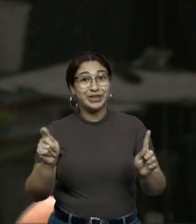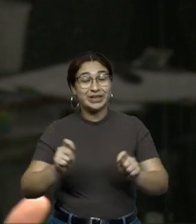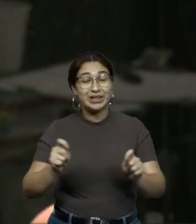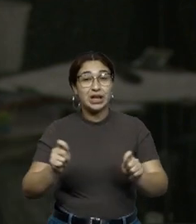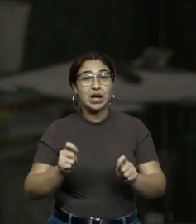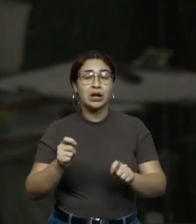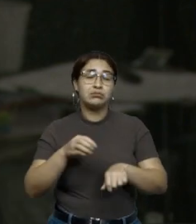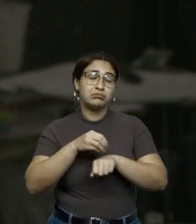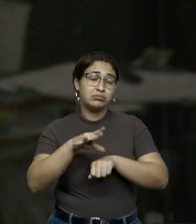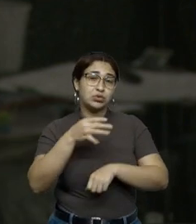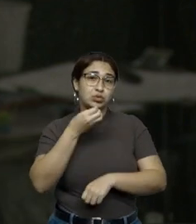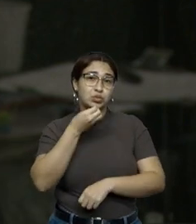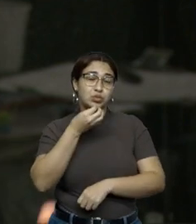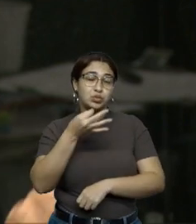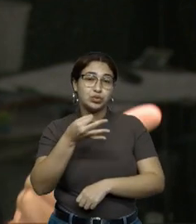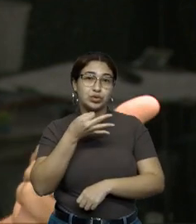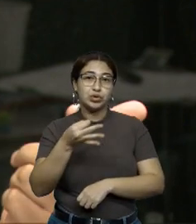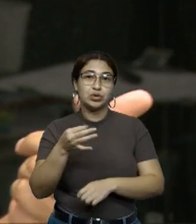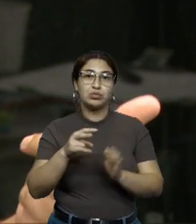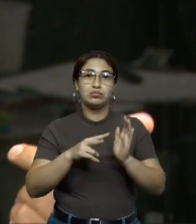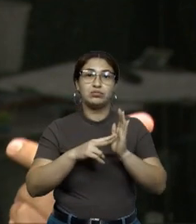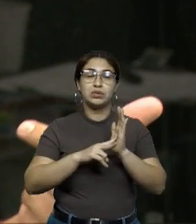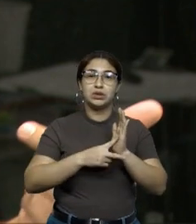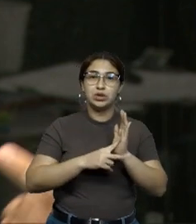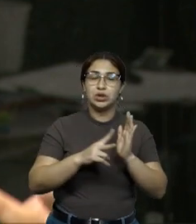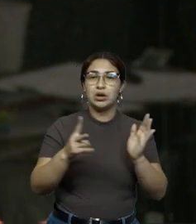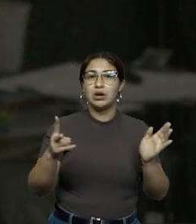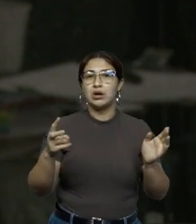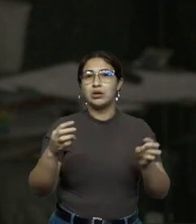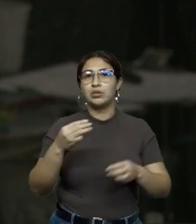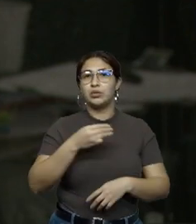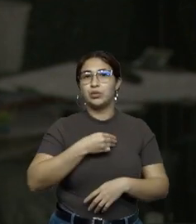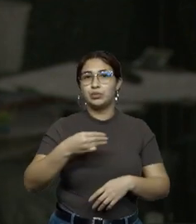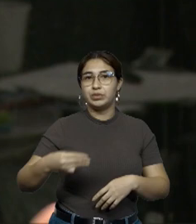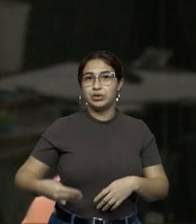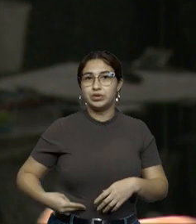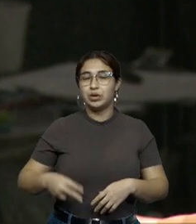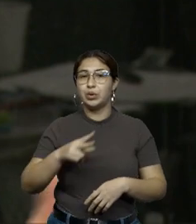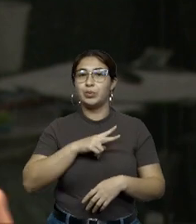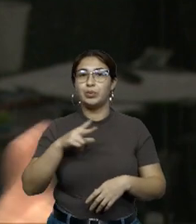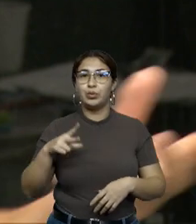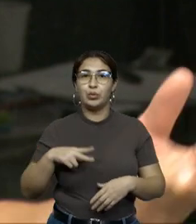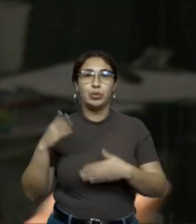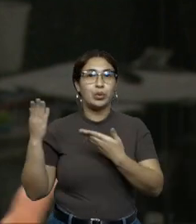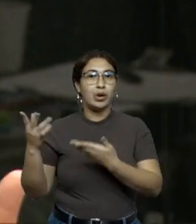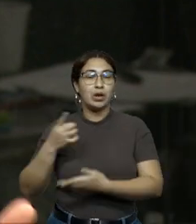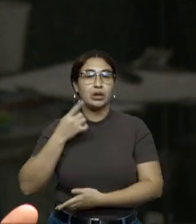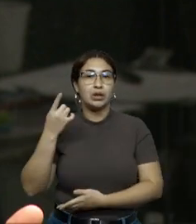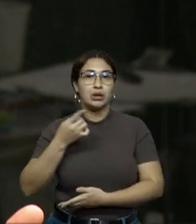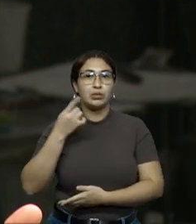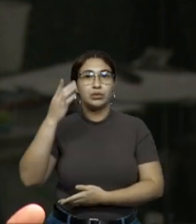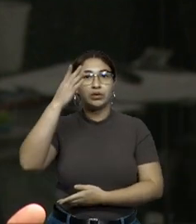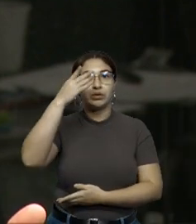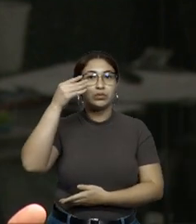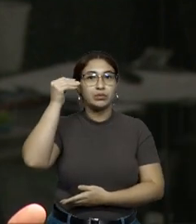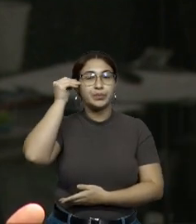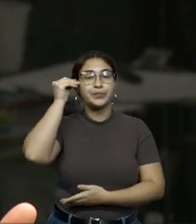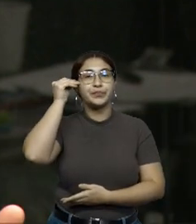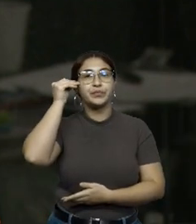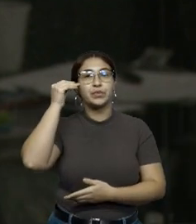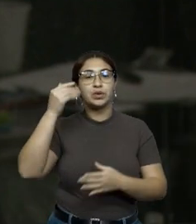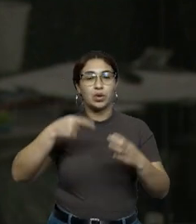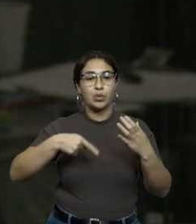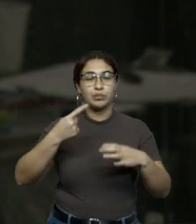Ministério Público sindicato é a para caminati talvez pela pela pela comissão de